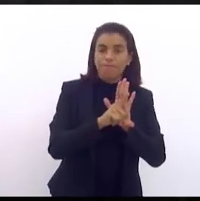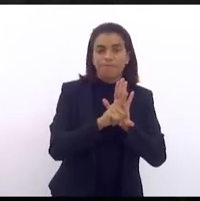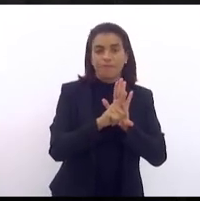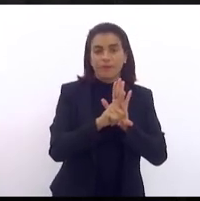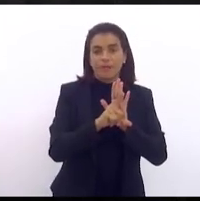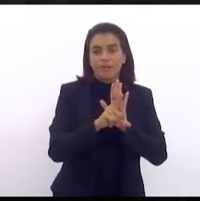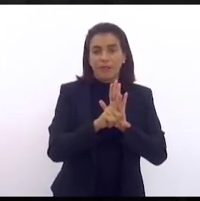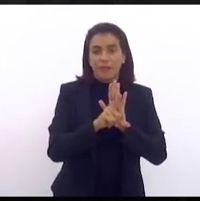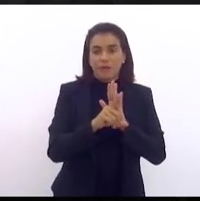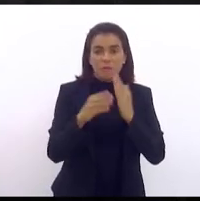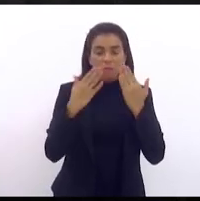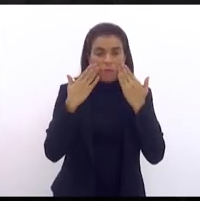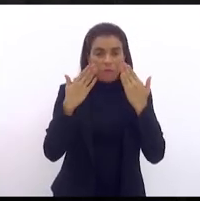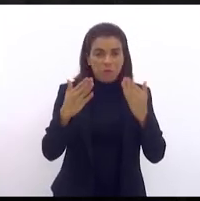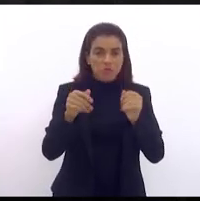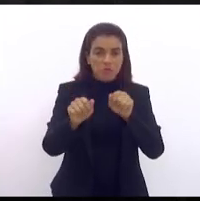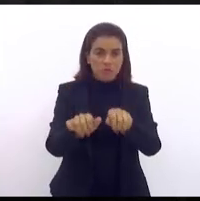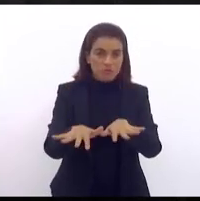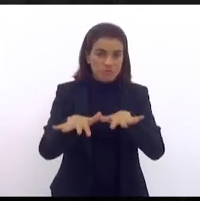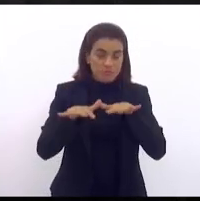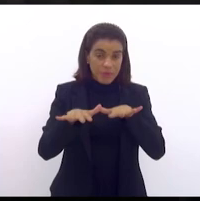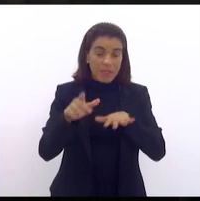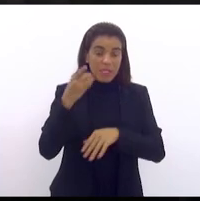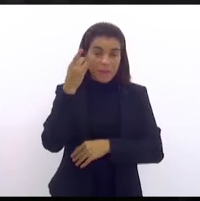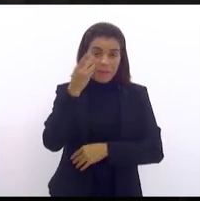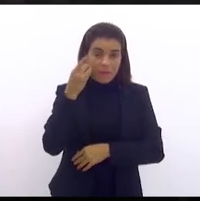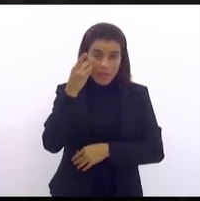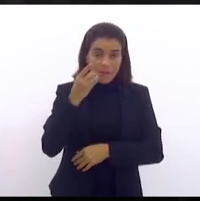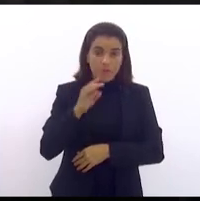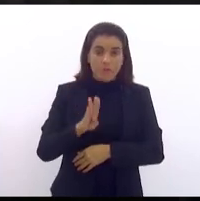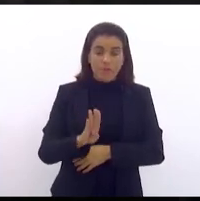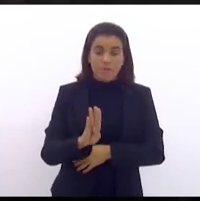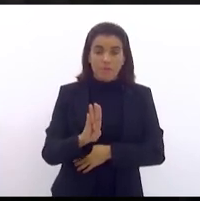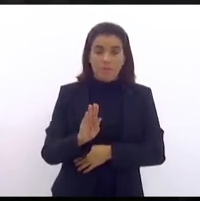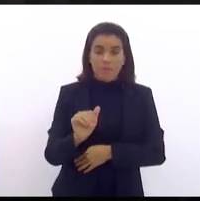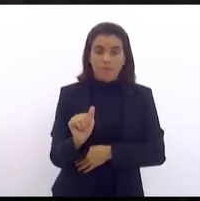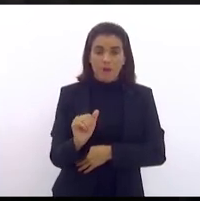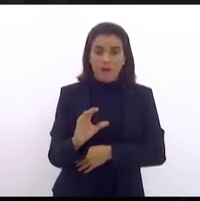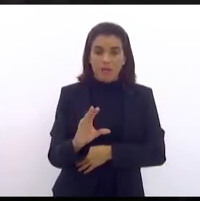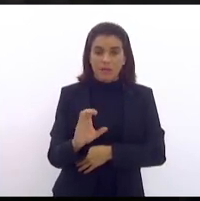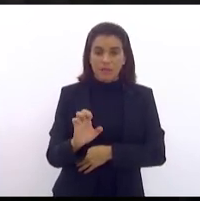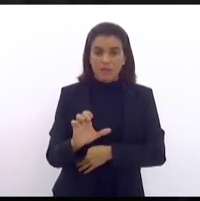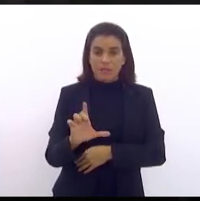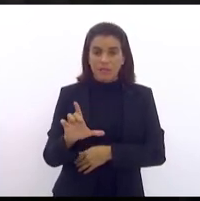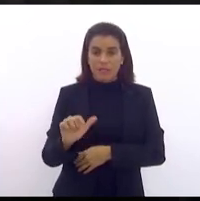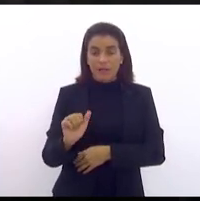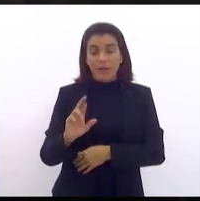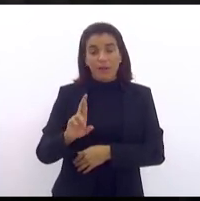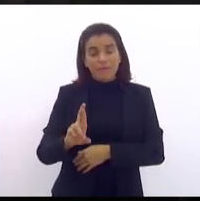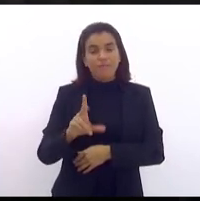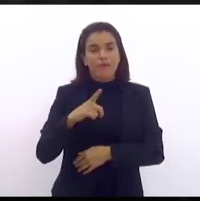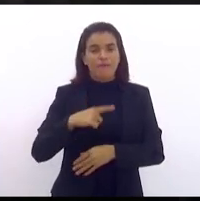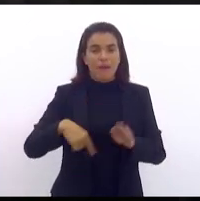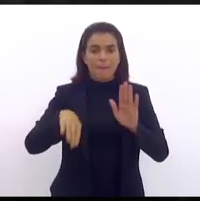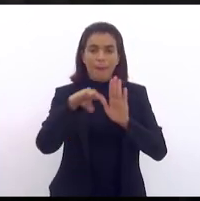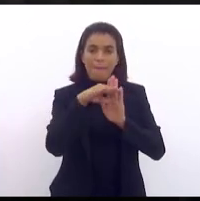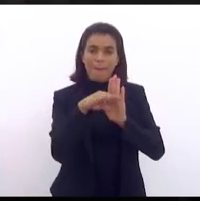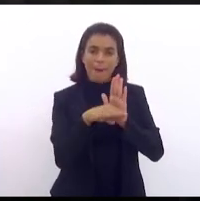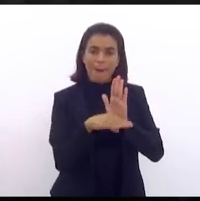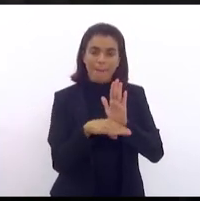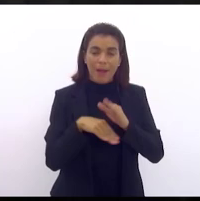expressou aqui o deputado Presidente Barcelar virá a pauta para ser